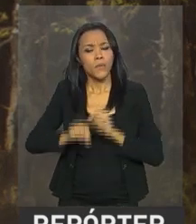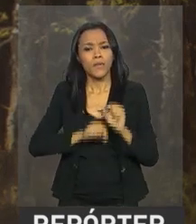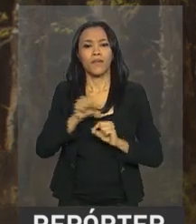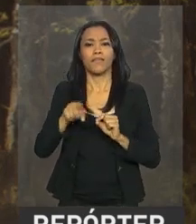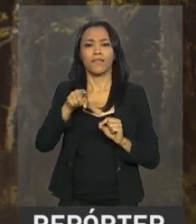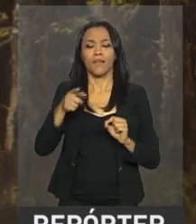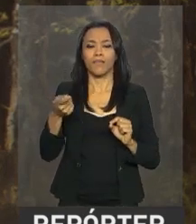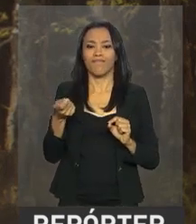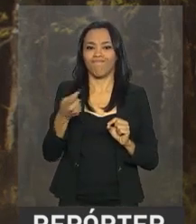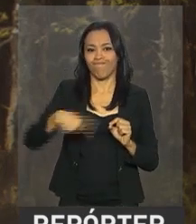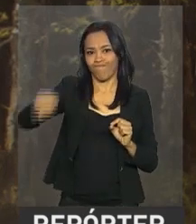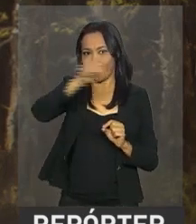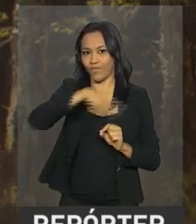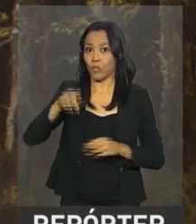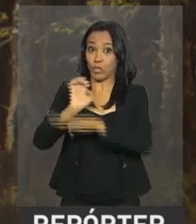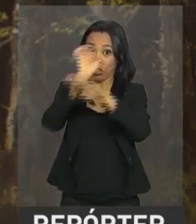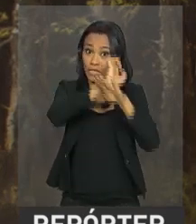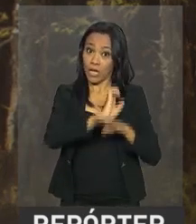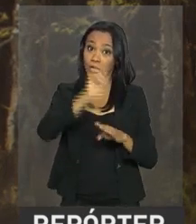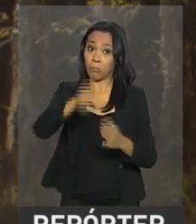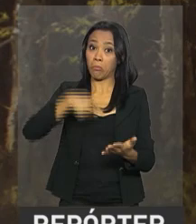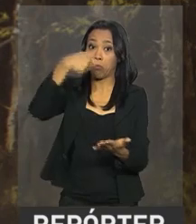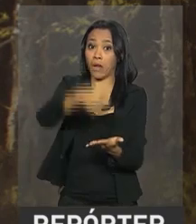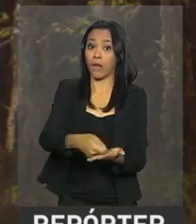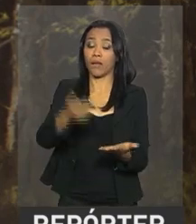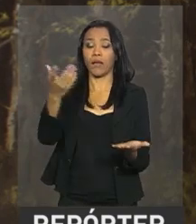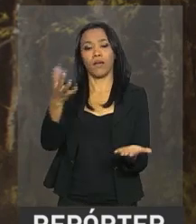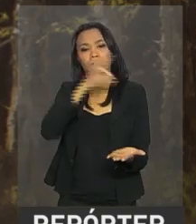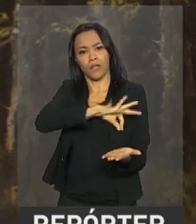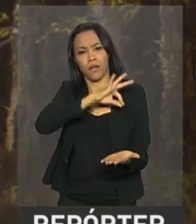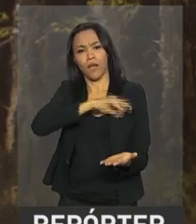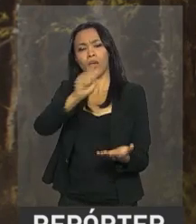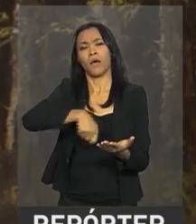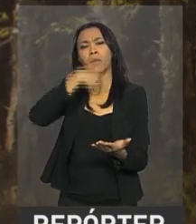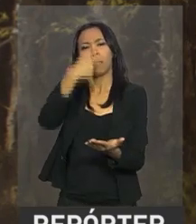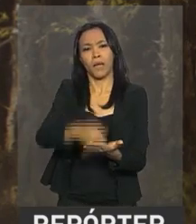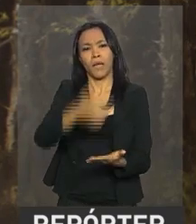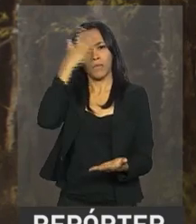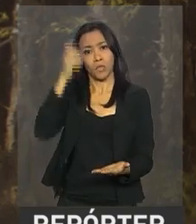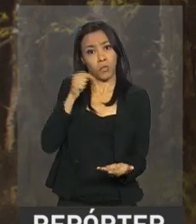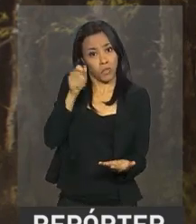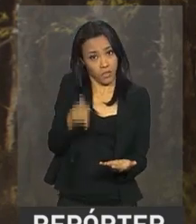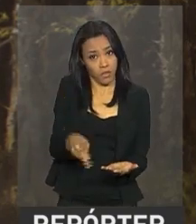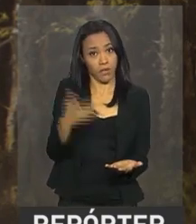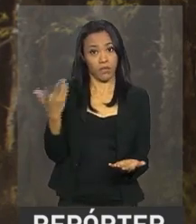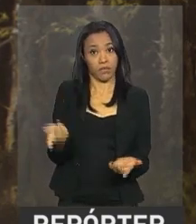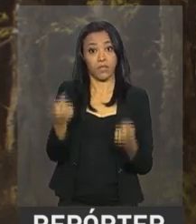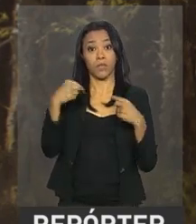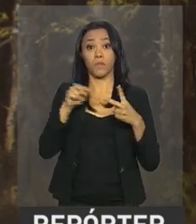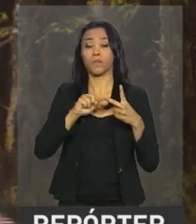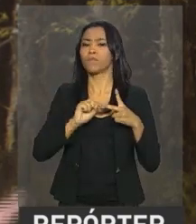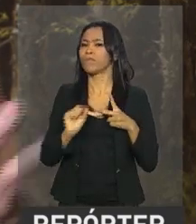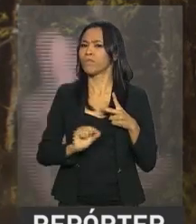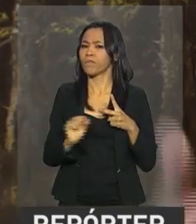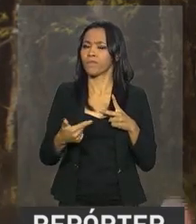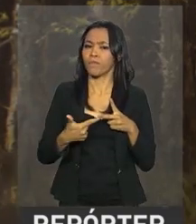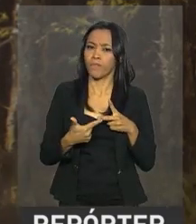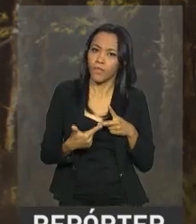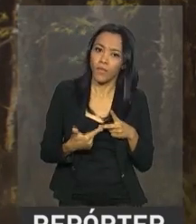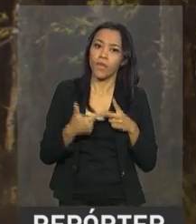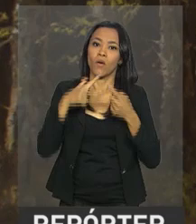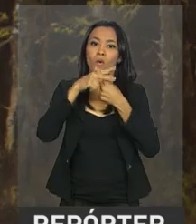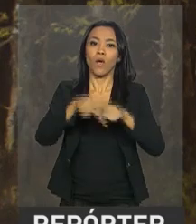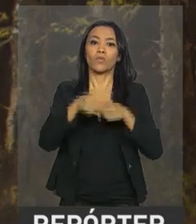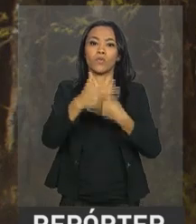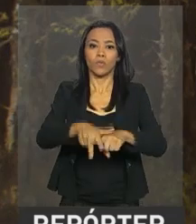a capacidade de pagar o salário dos funcionários, pagar os aposentados, etc. Essa é a primeira coisa. Segundo, juntamente com o ajuste